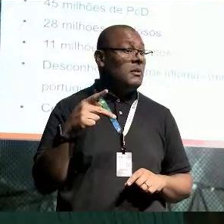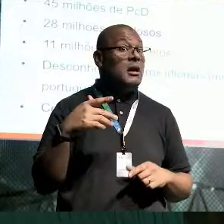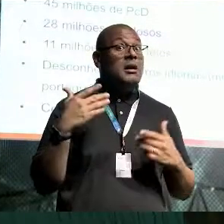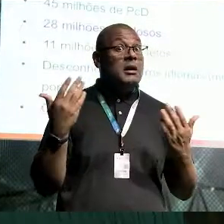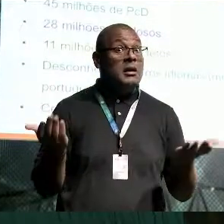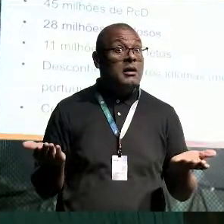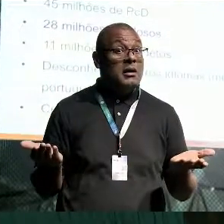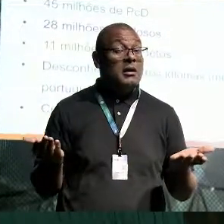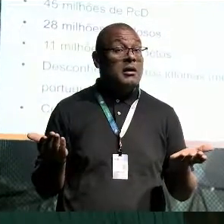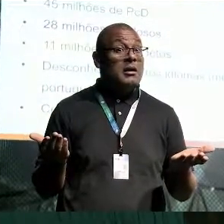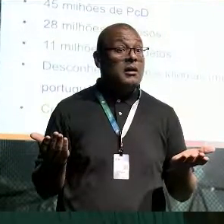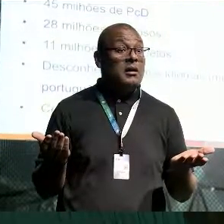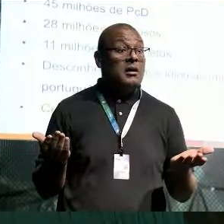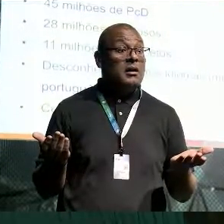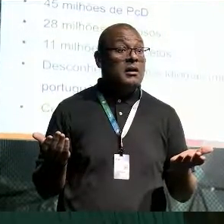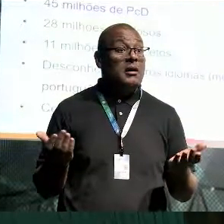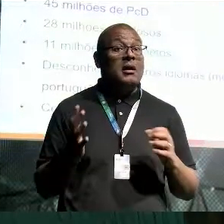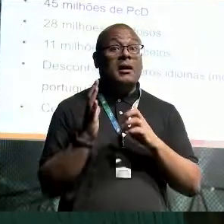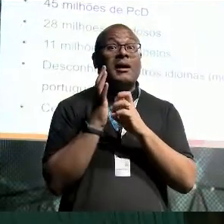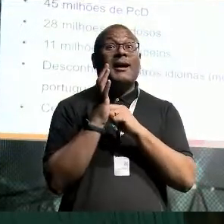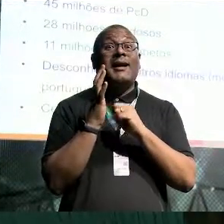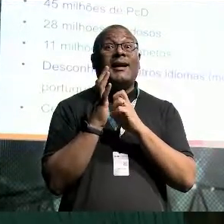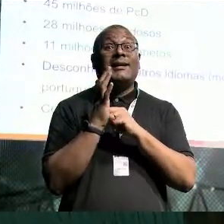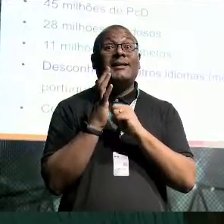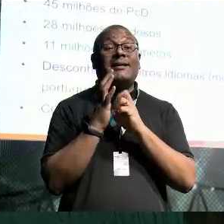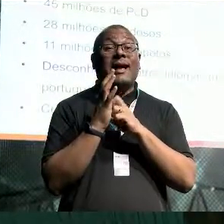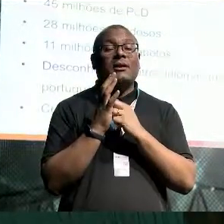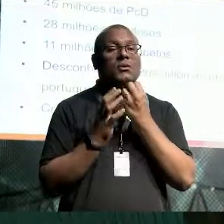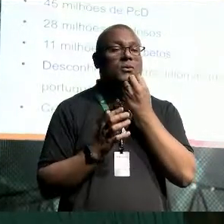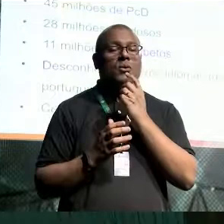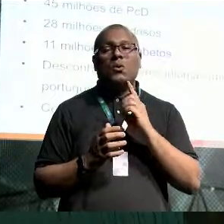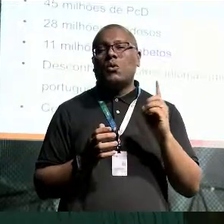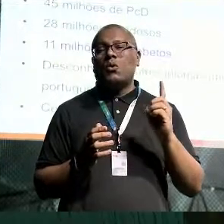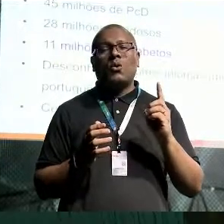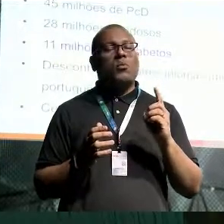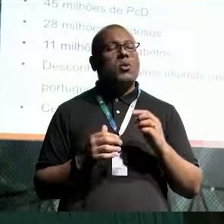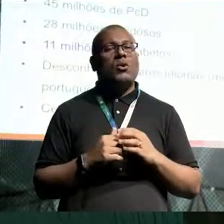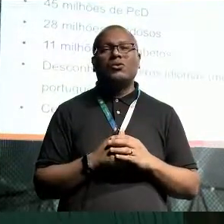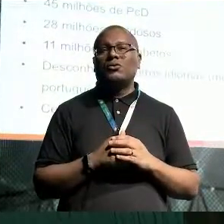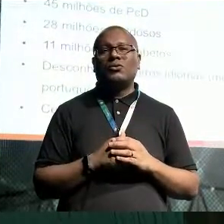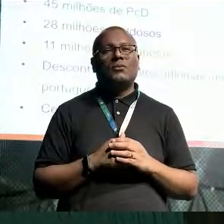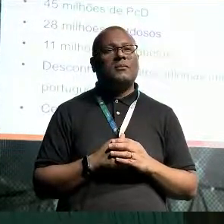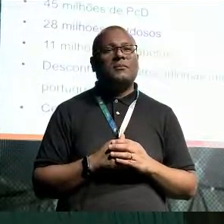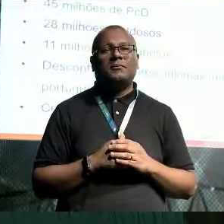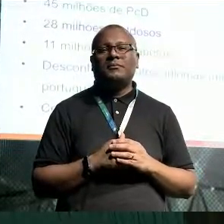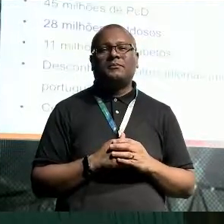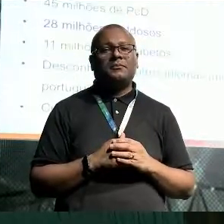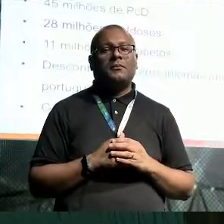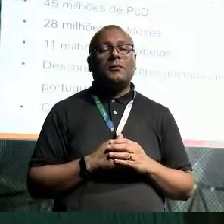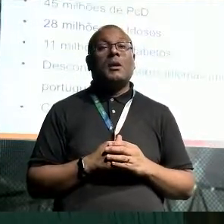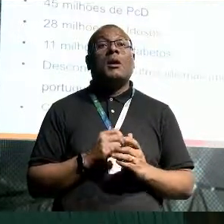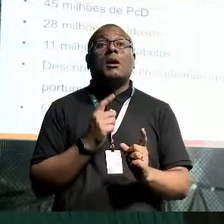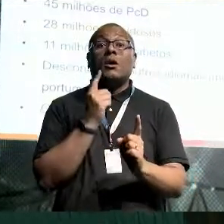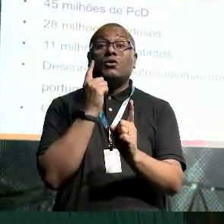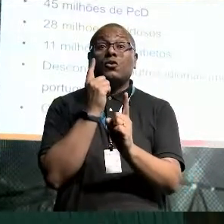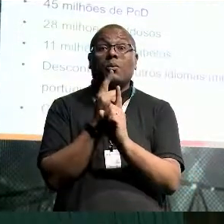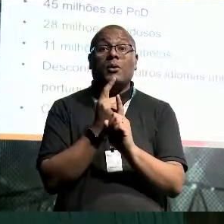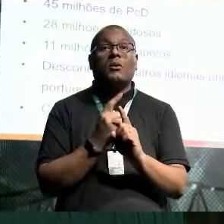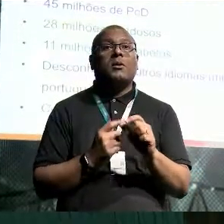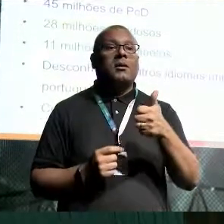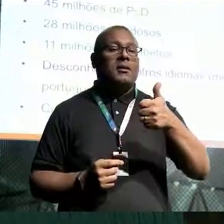e tivemos dados não tão bons, não tão confortáveis assim. Eles viram que